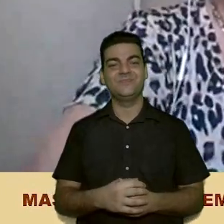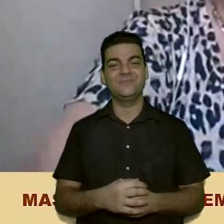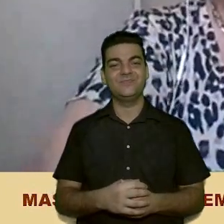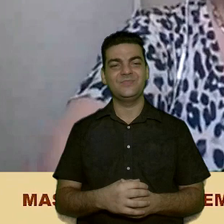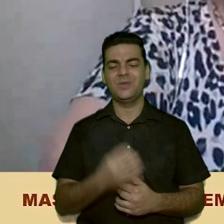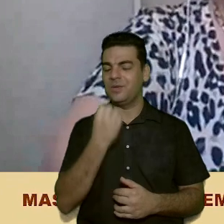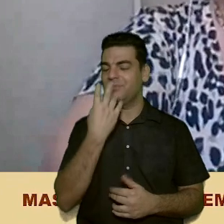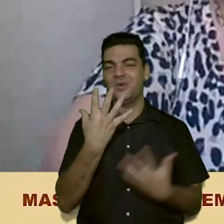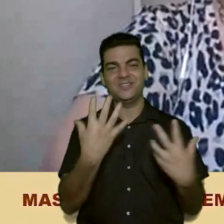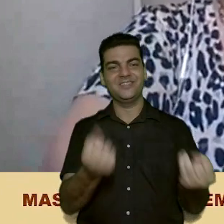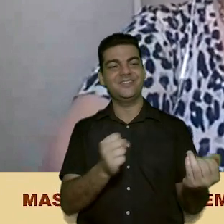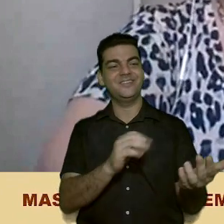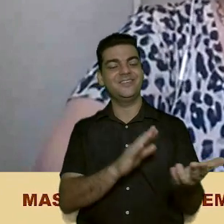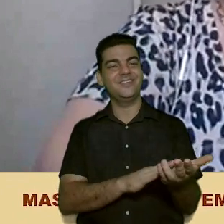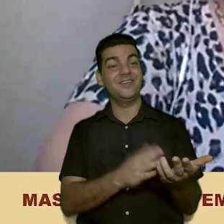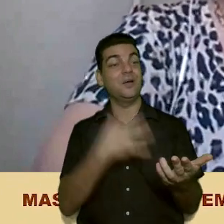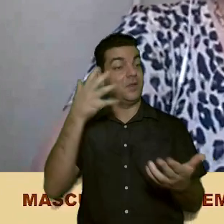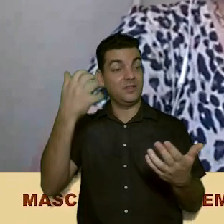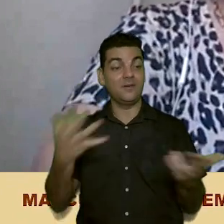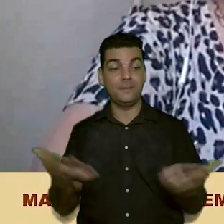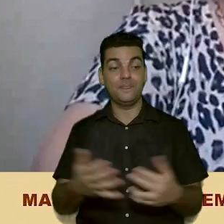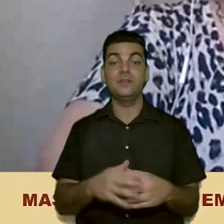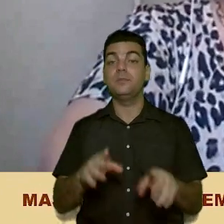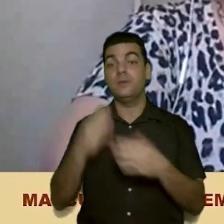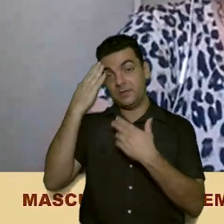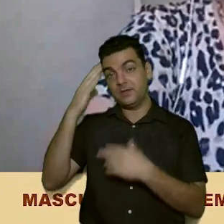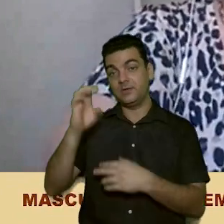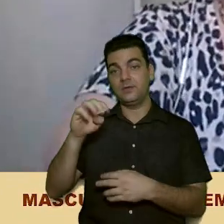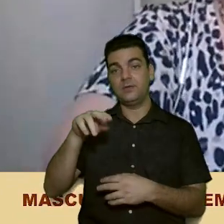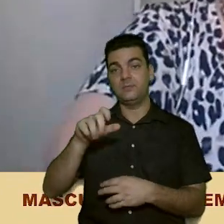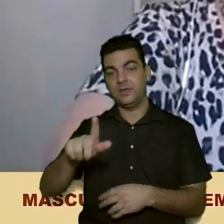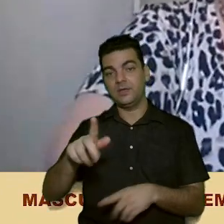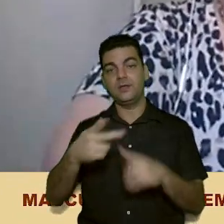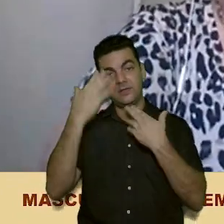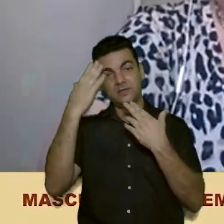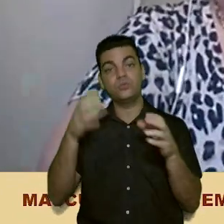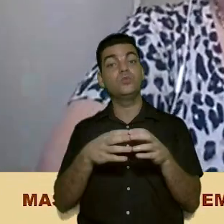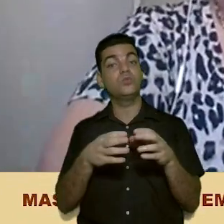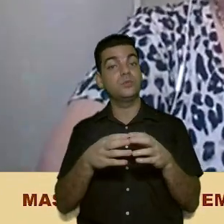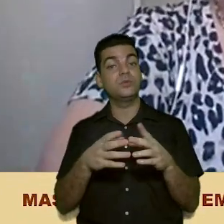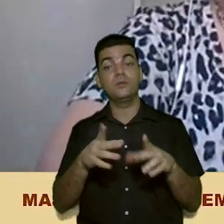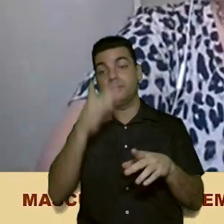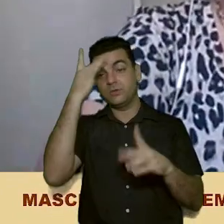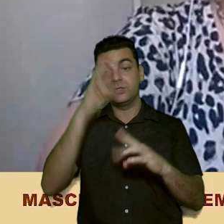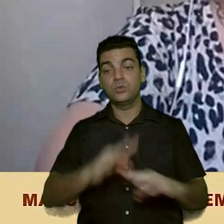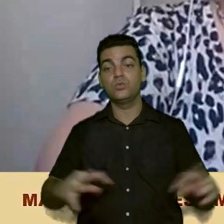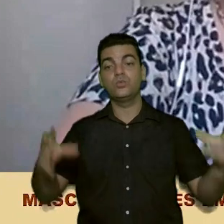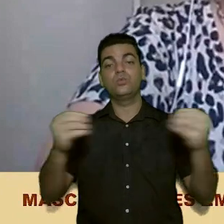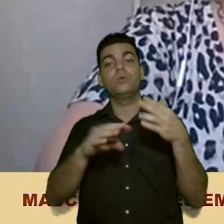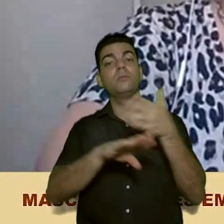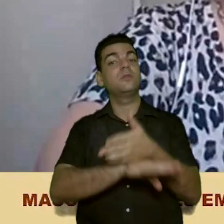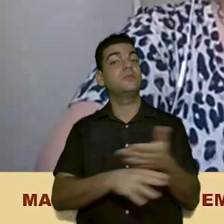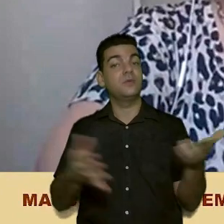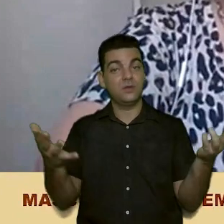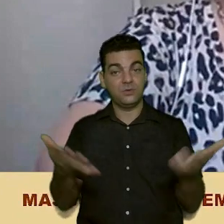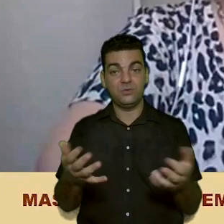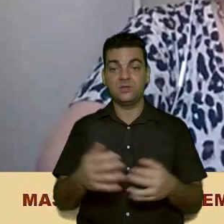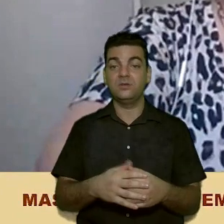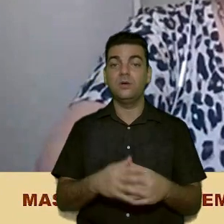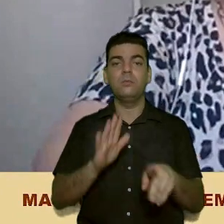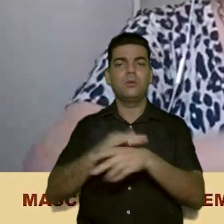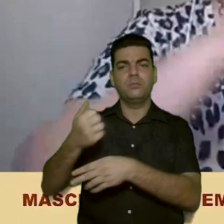prazer, a honra e o privilégio de estar com você, Isa, com você, Cláudio, por terem topado o convite. Agradeço a EMAG,